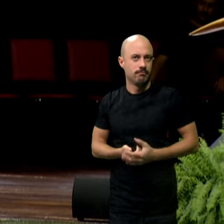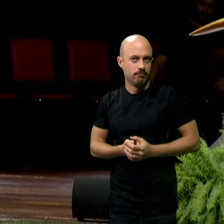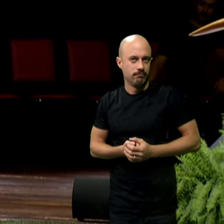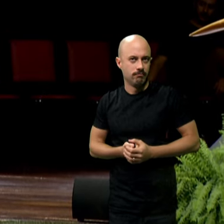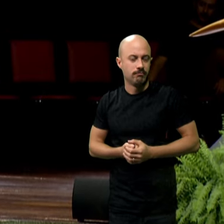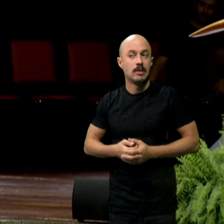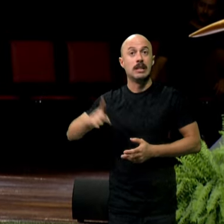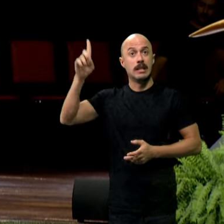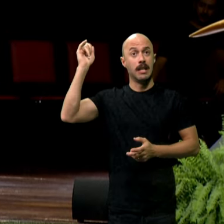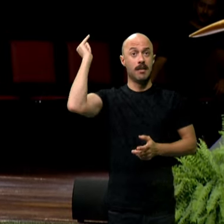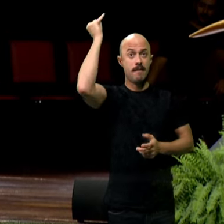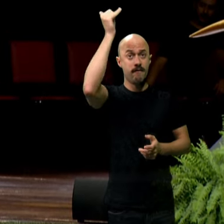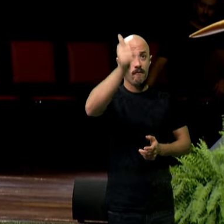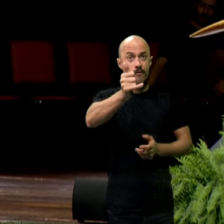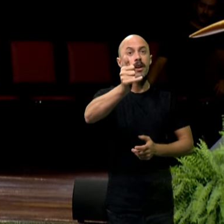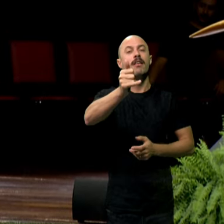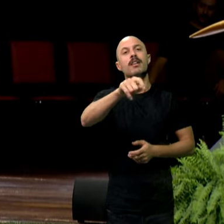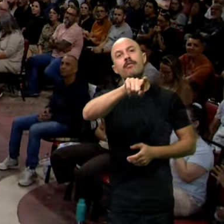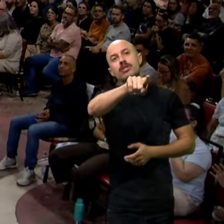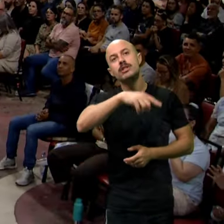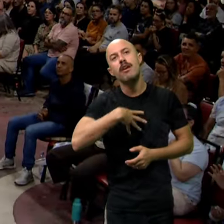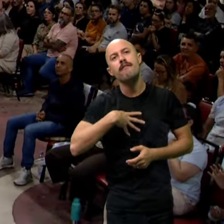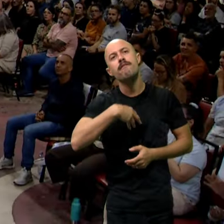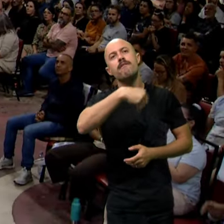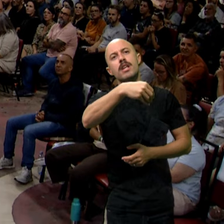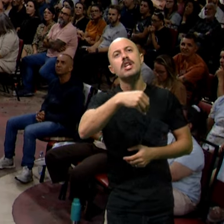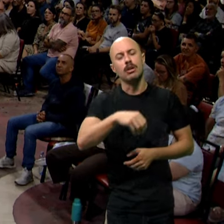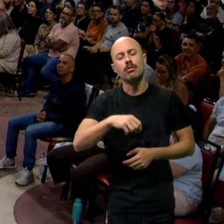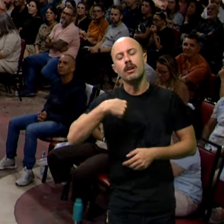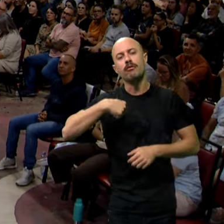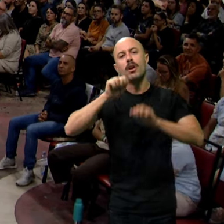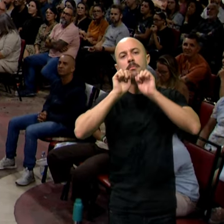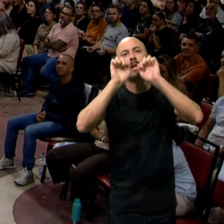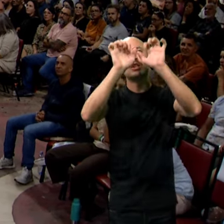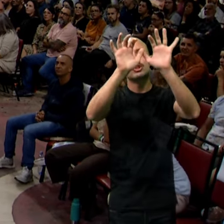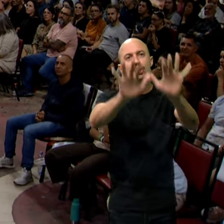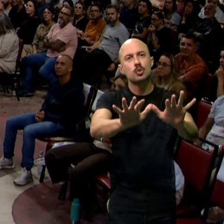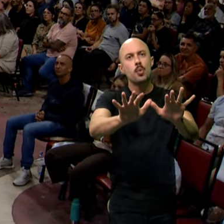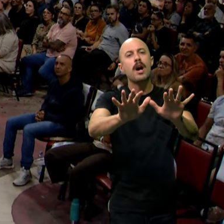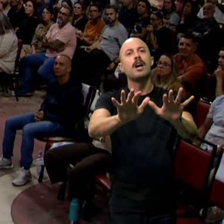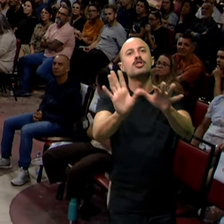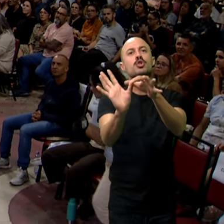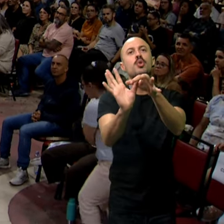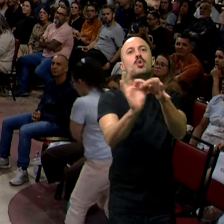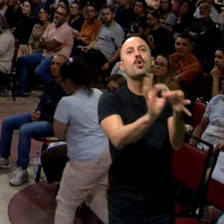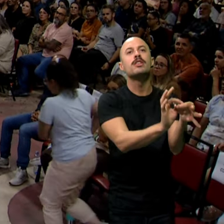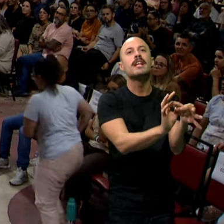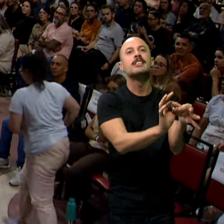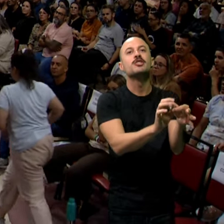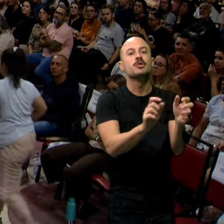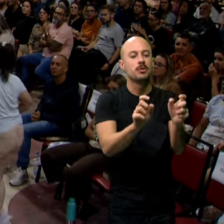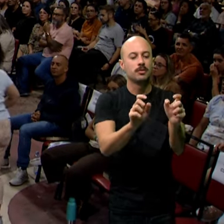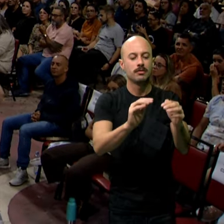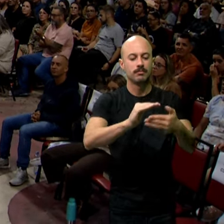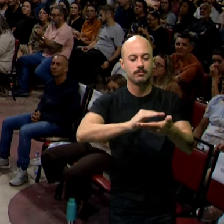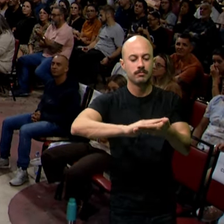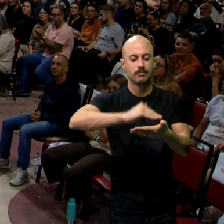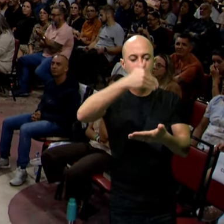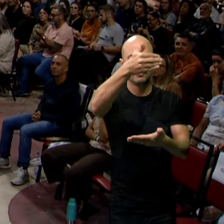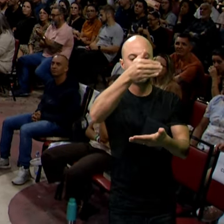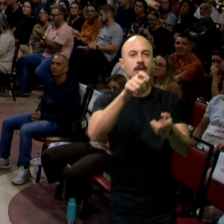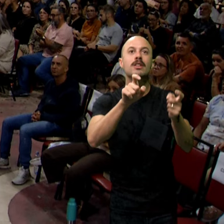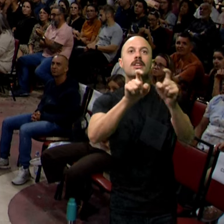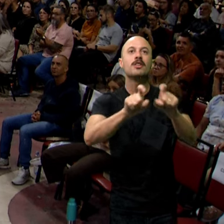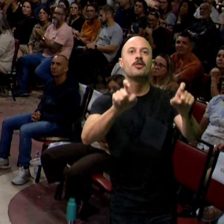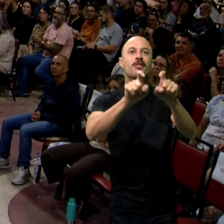prosperarei na área informática. Foi a língua que eu podia entender. Eu não sabia aprender um computador, não sabia nem o que era monitor de CPU, não sei